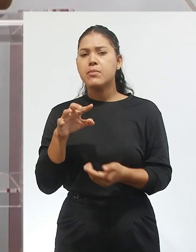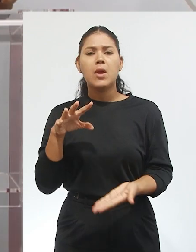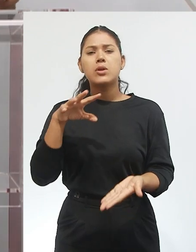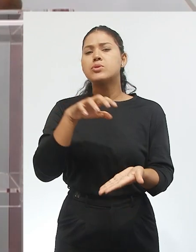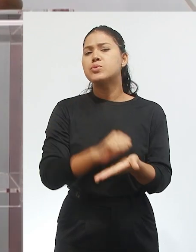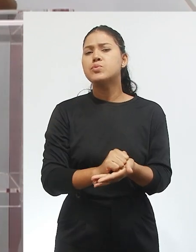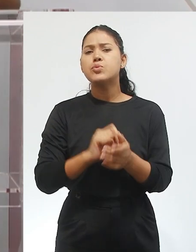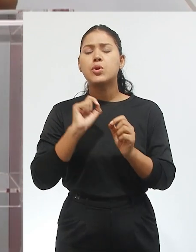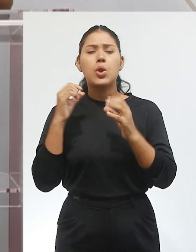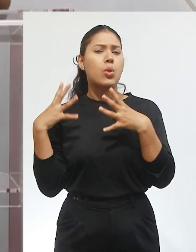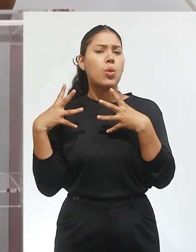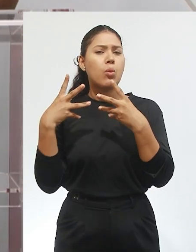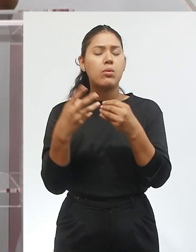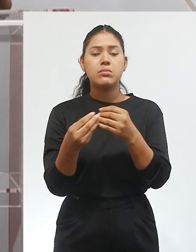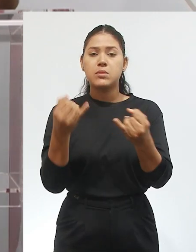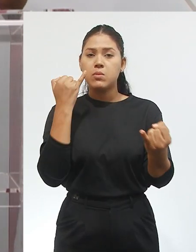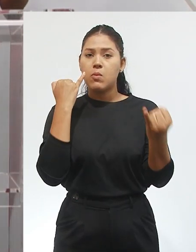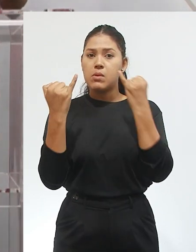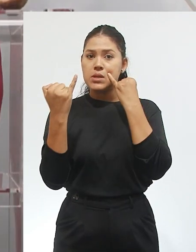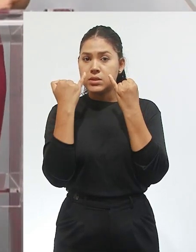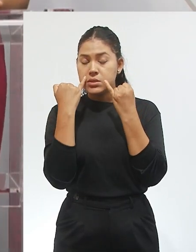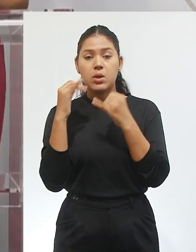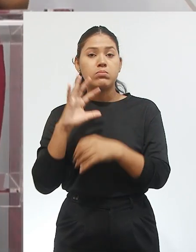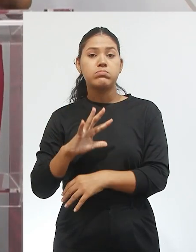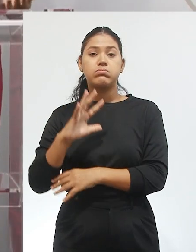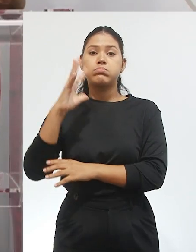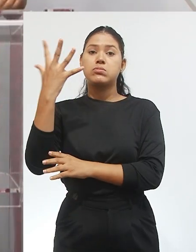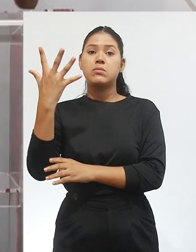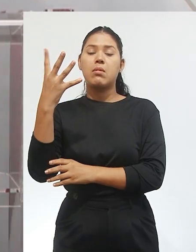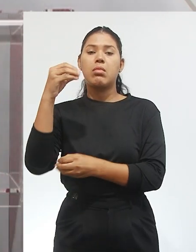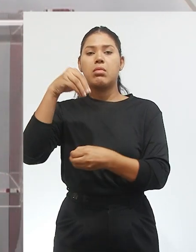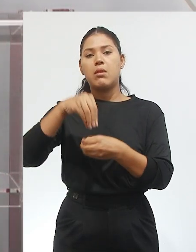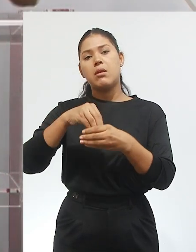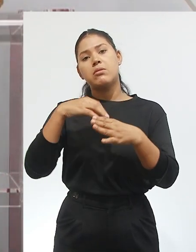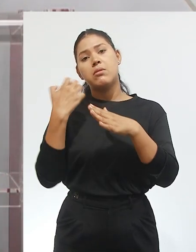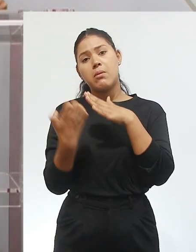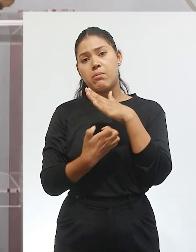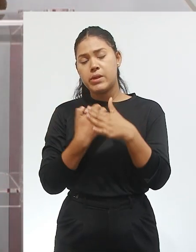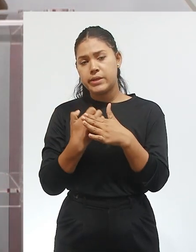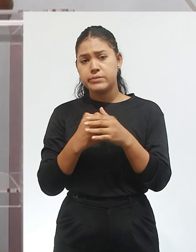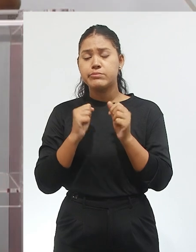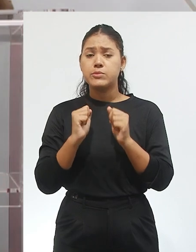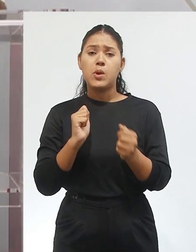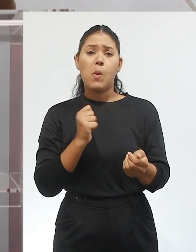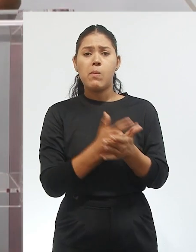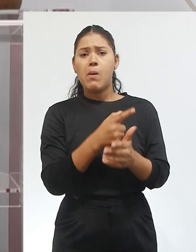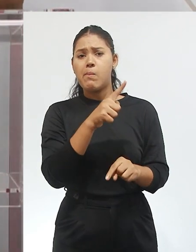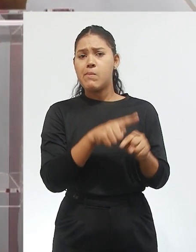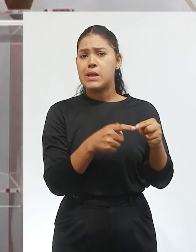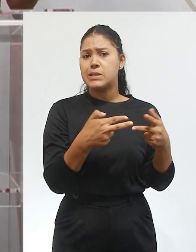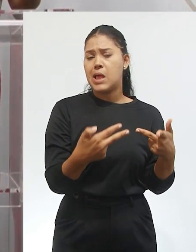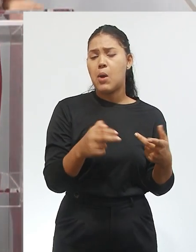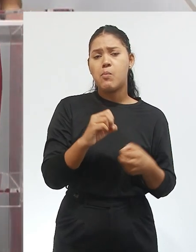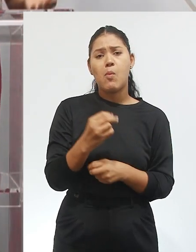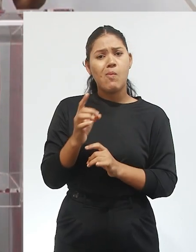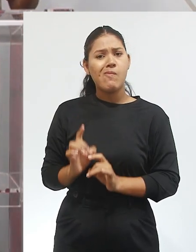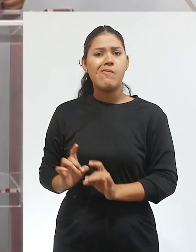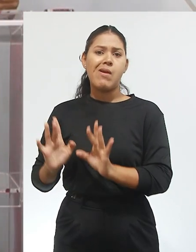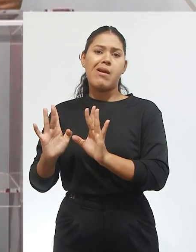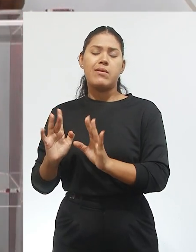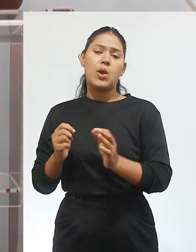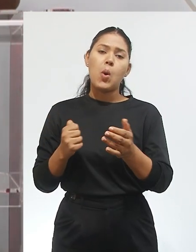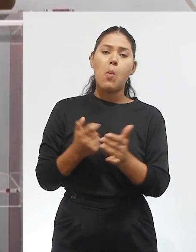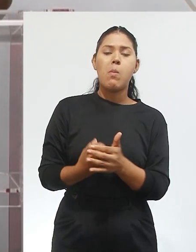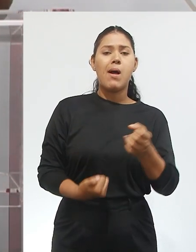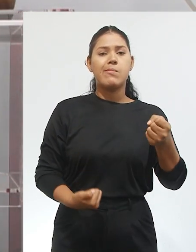Registrar cada operação que ocorre na empresa. Ou seja, numa compra de mercadoria ou venda de mercadoria, numa compra